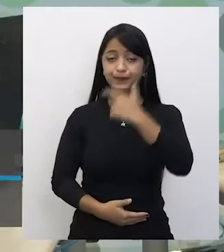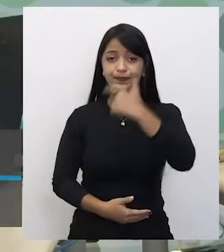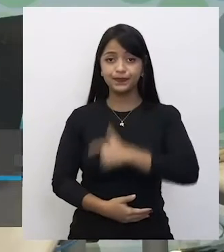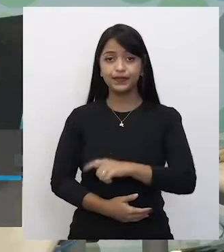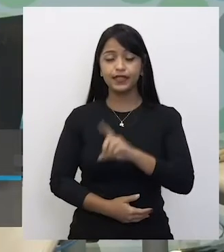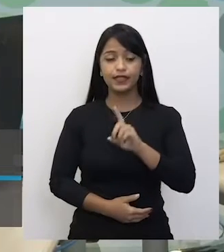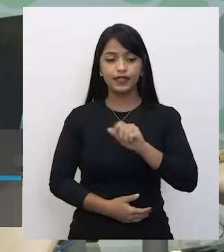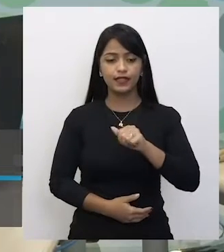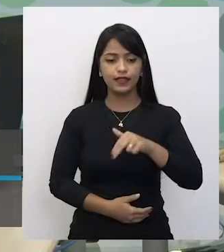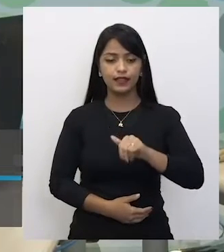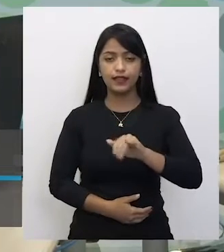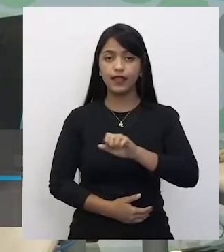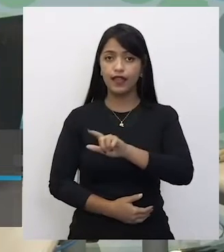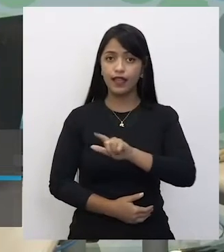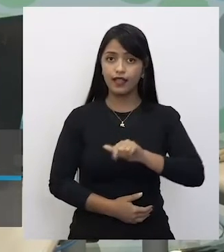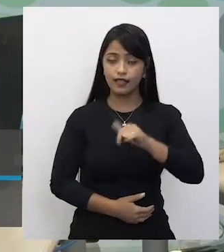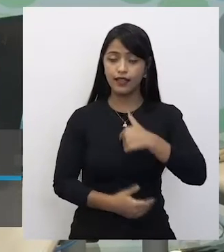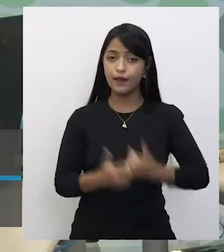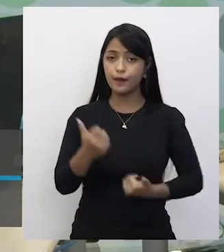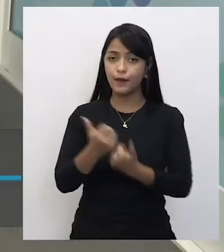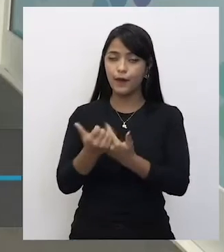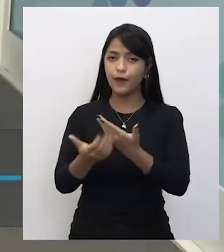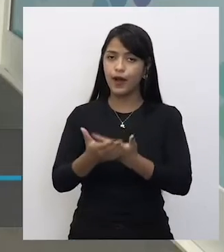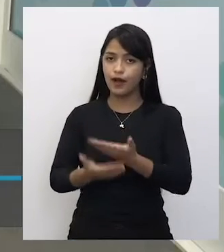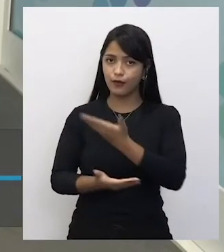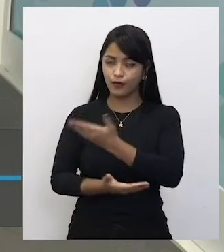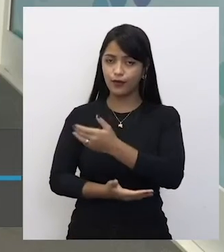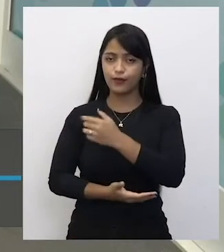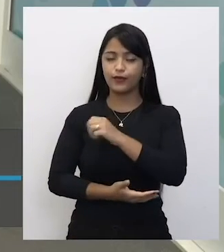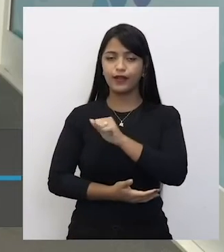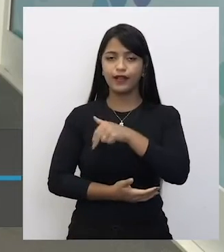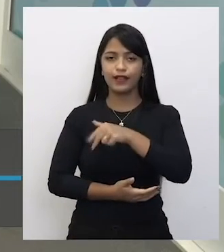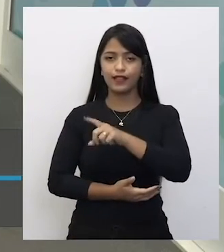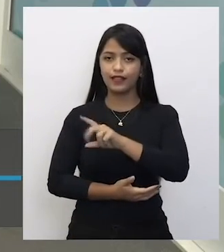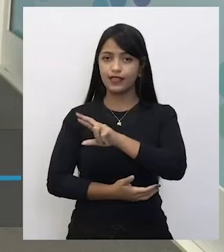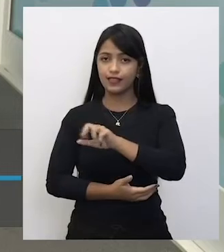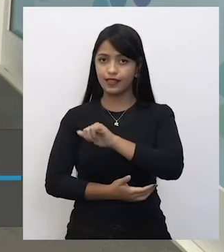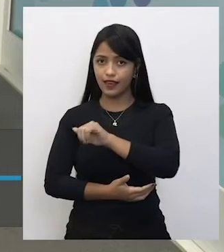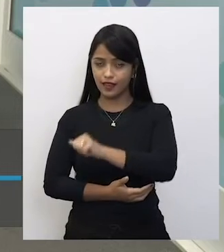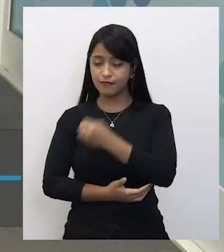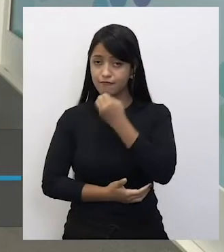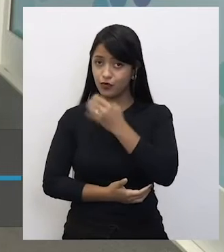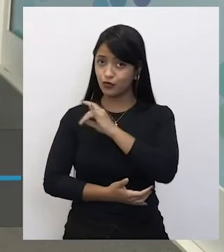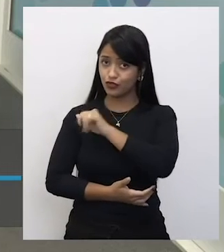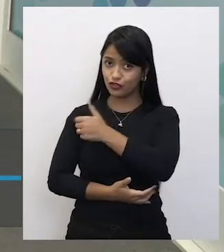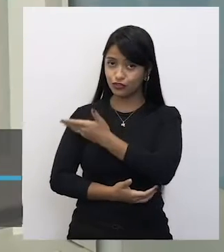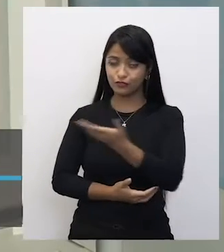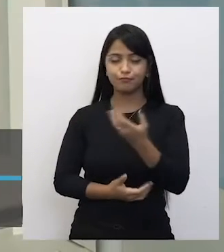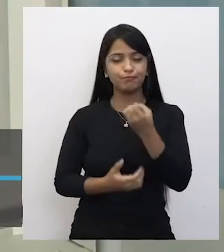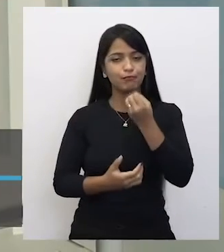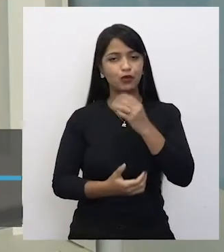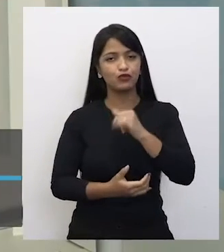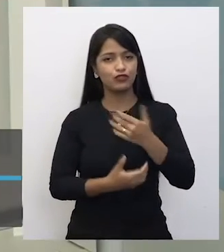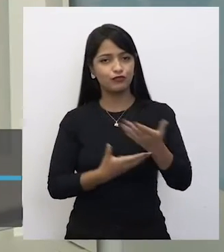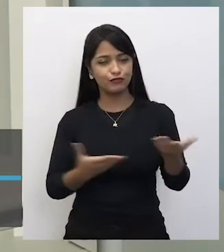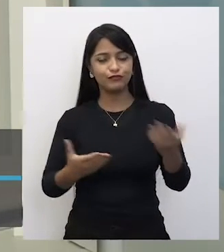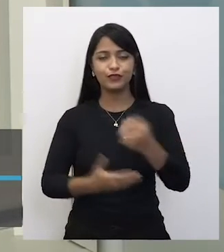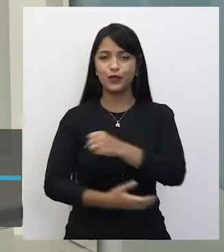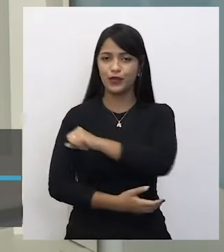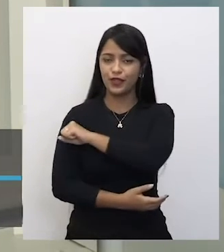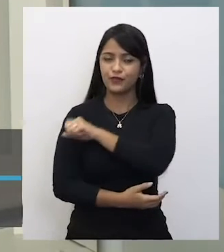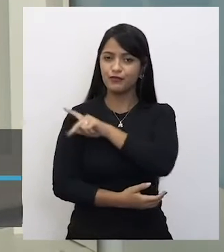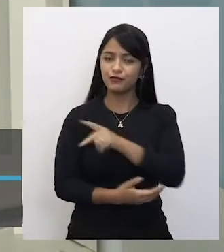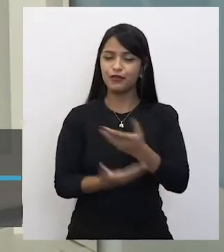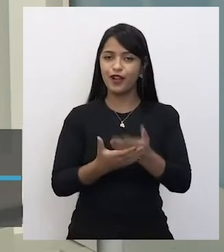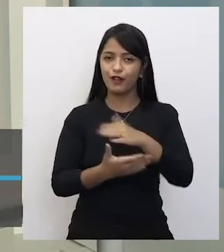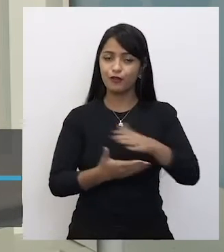vou moderar a aula da professora Andréia. Bom dia, Andréia. Bom dia, Dani. Bom dia, oitavo ano, professores e alunos. Vamos aos